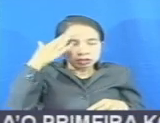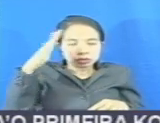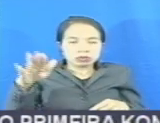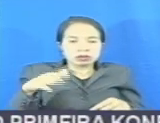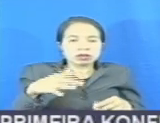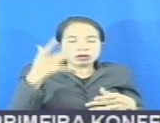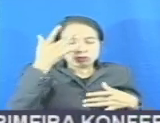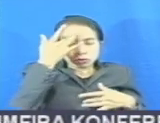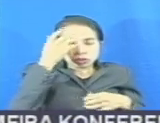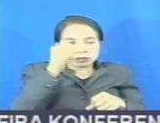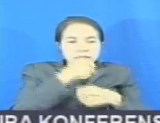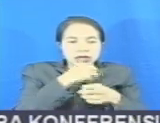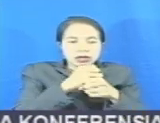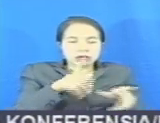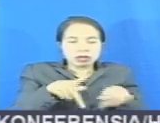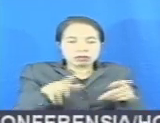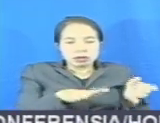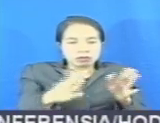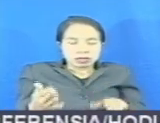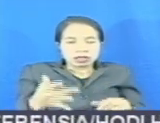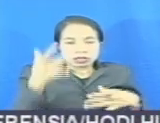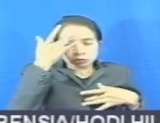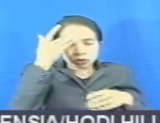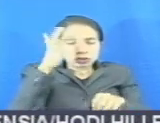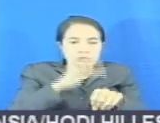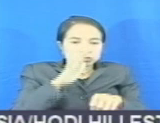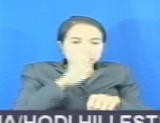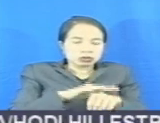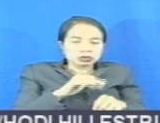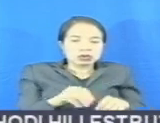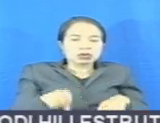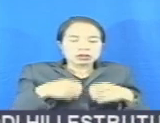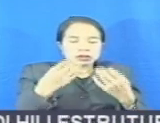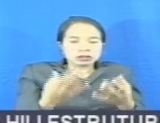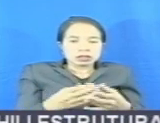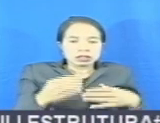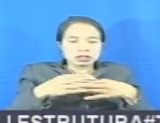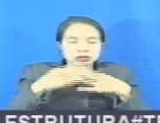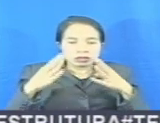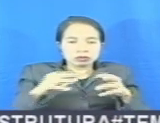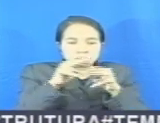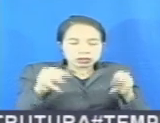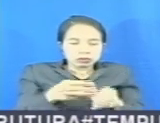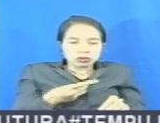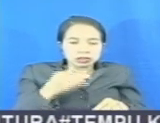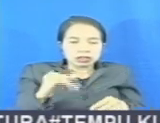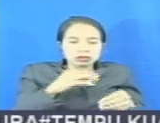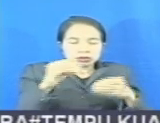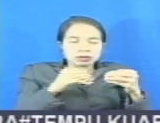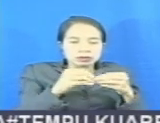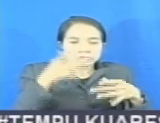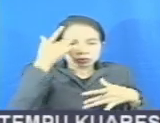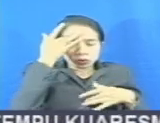mano resistan caso número bo di maka moras adenge. Onsa ho si autoridade municipal di linia ne kono badane. Ya, hone